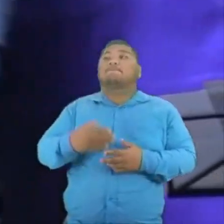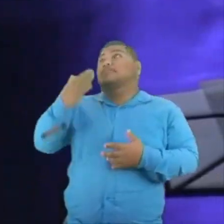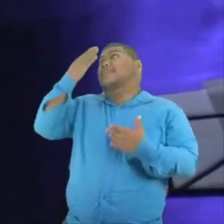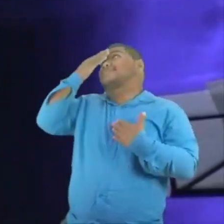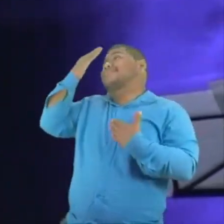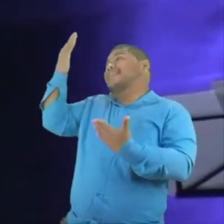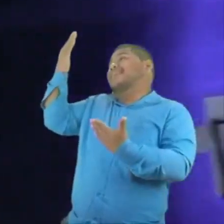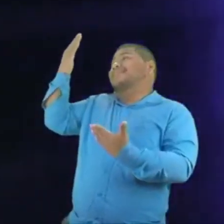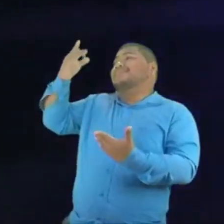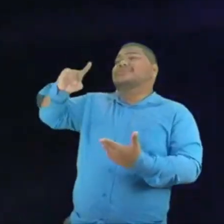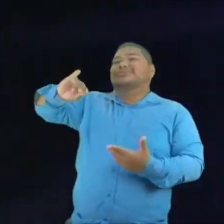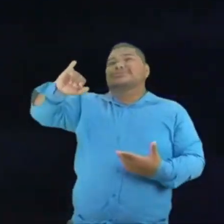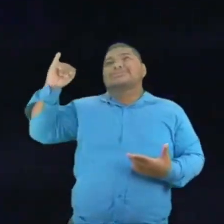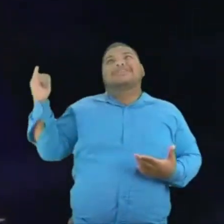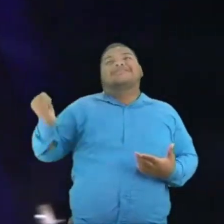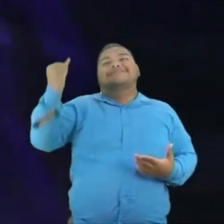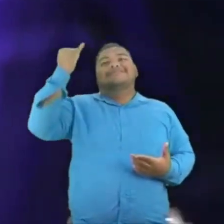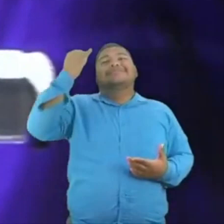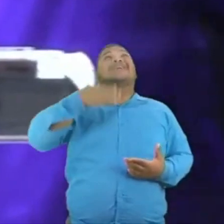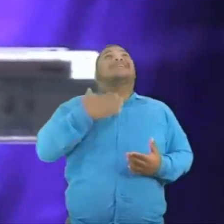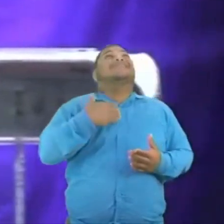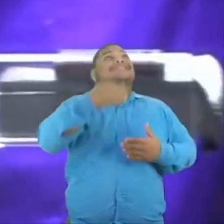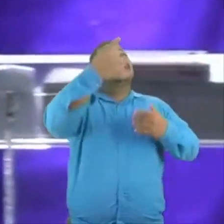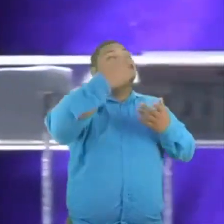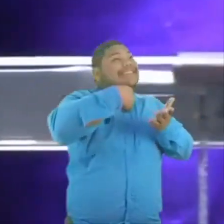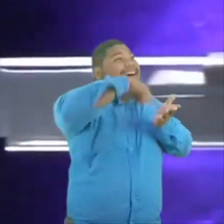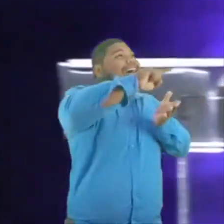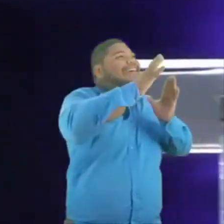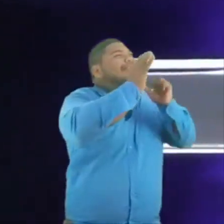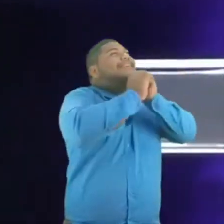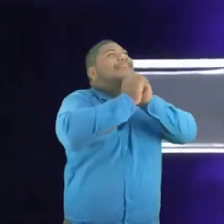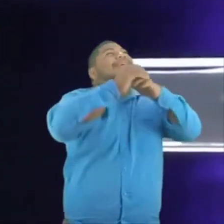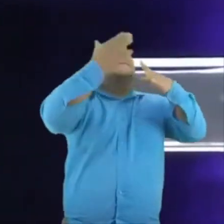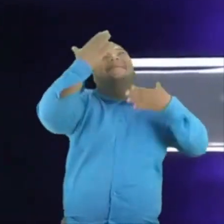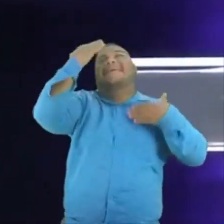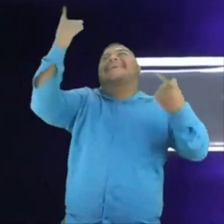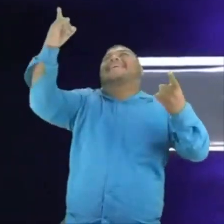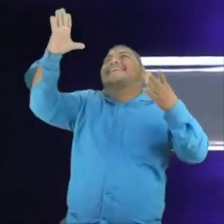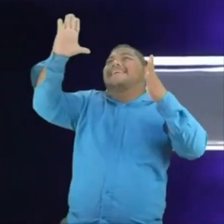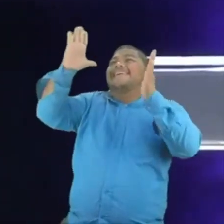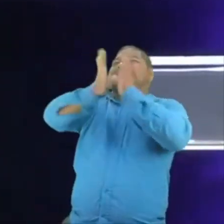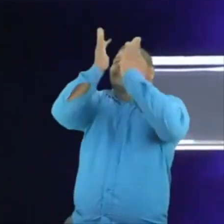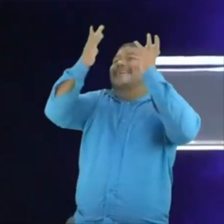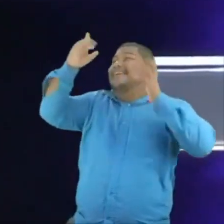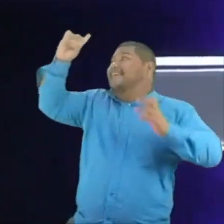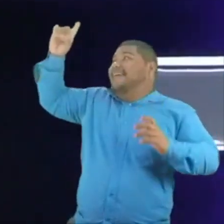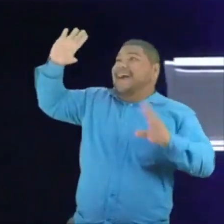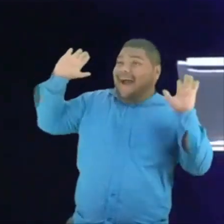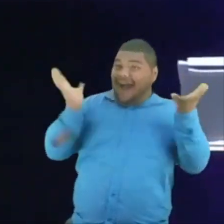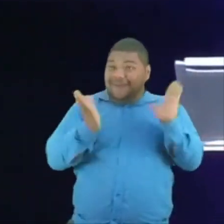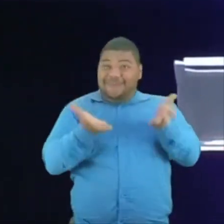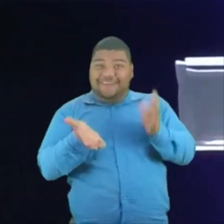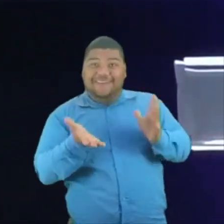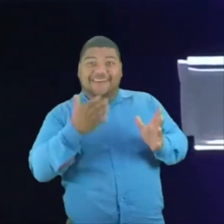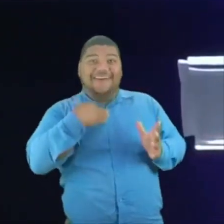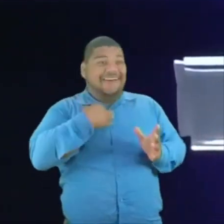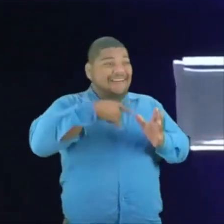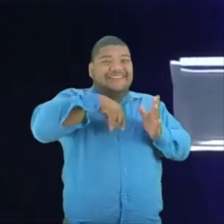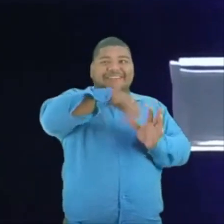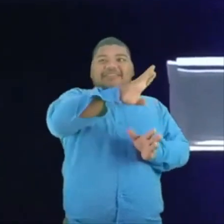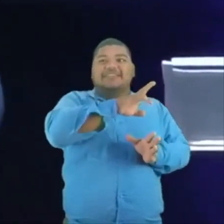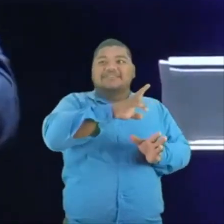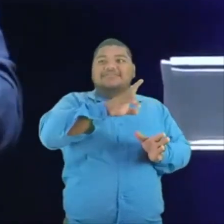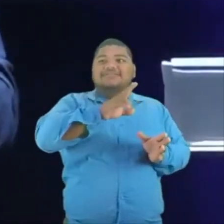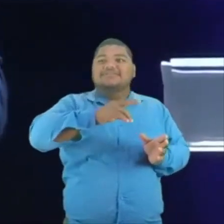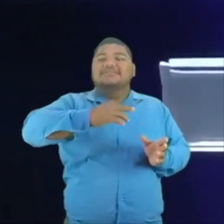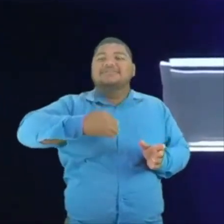o Senhor me deu uma oportunidade, eu vou sair daqui, amém, glória a Deus por isso, é agora, é o momento do meu triunfo, é o